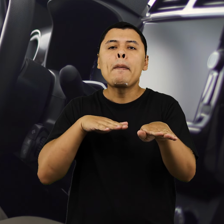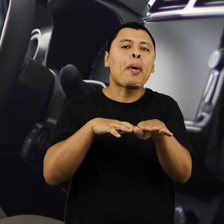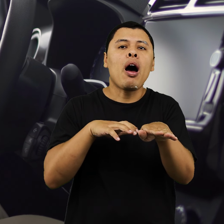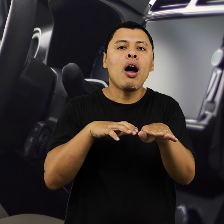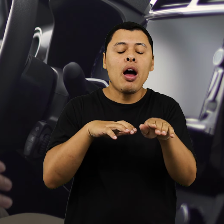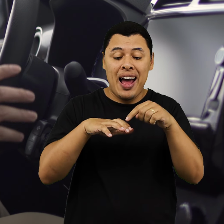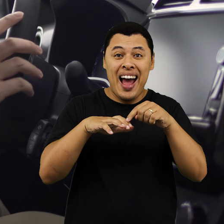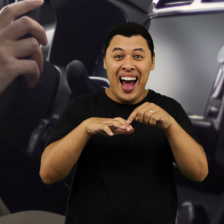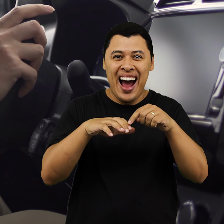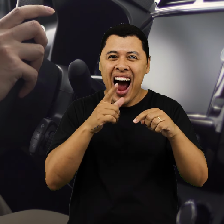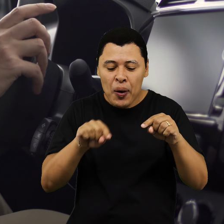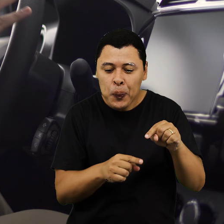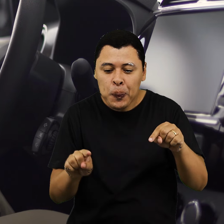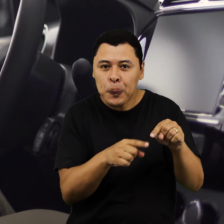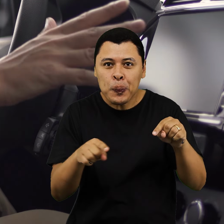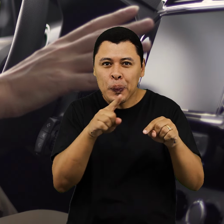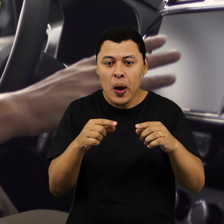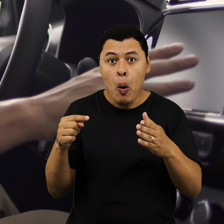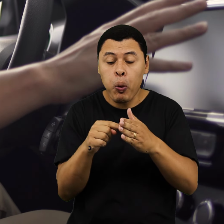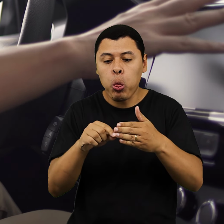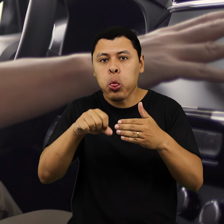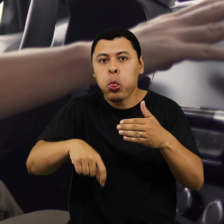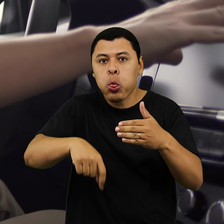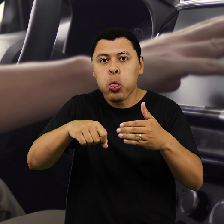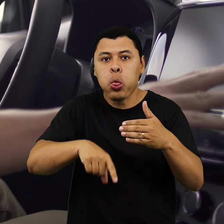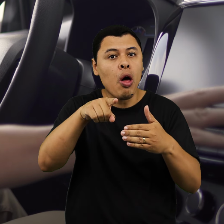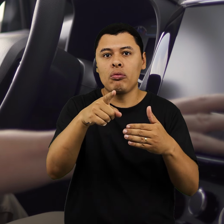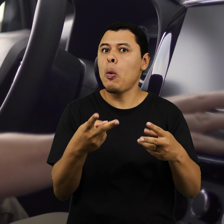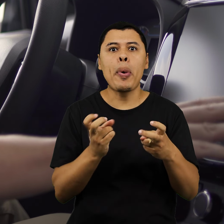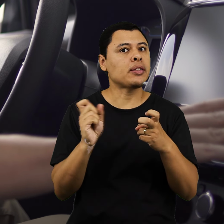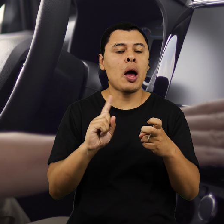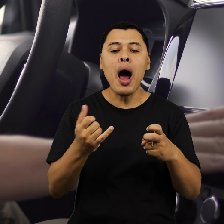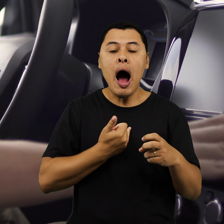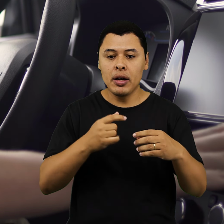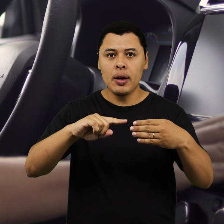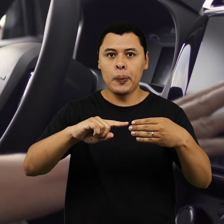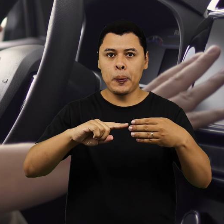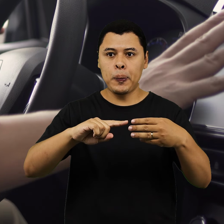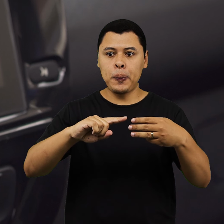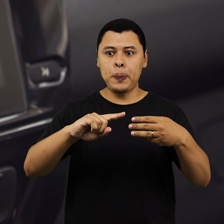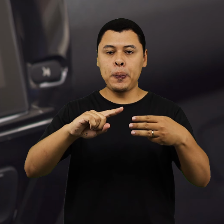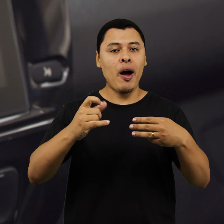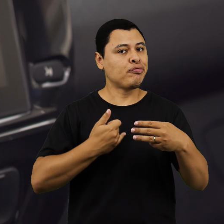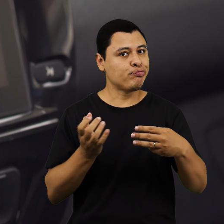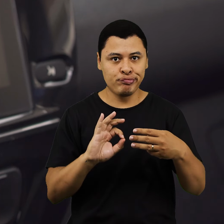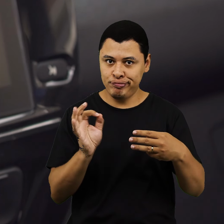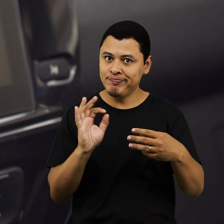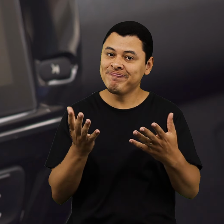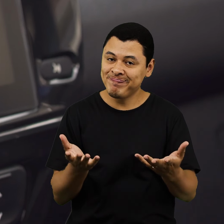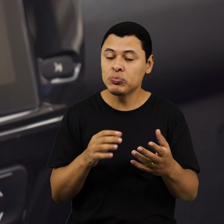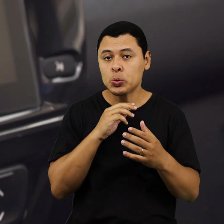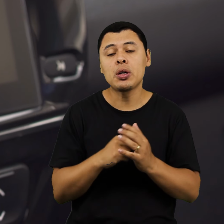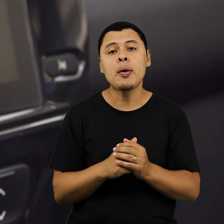descobrir quando já estiver superaquecendo. Outra novidade está aqui no sistema de infotainment, né? Agora a gente tem o Media Nav Evolution com